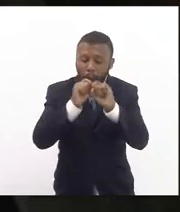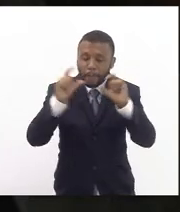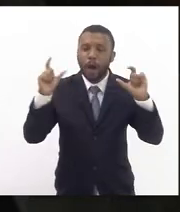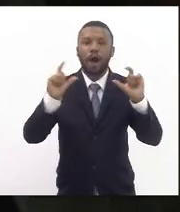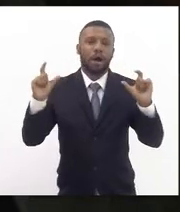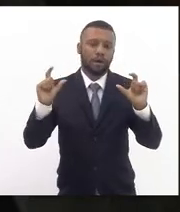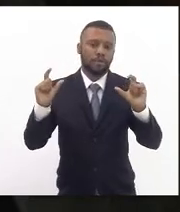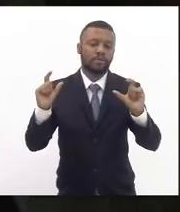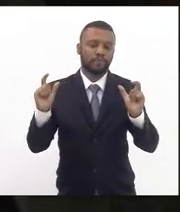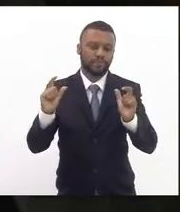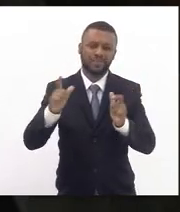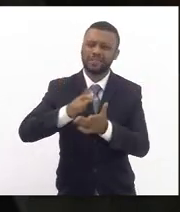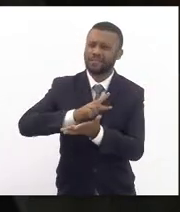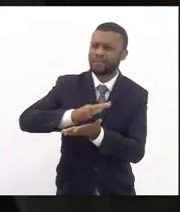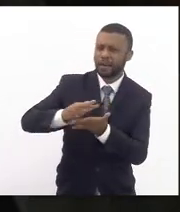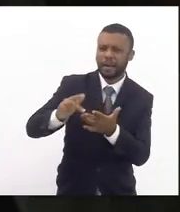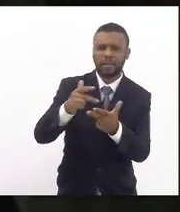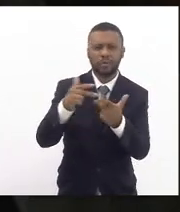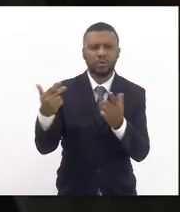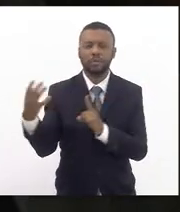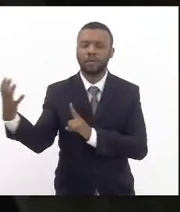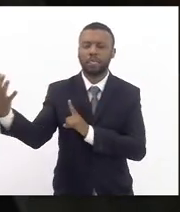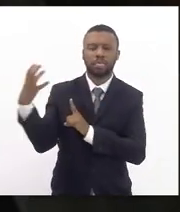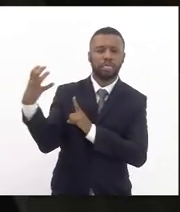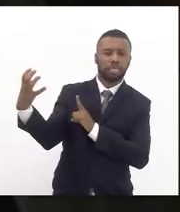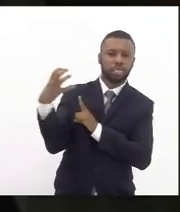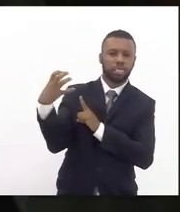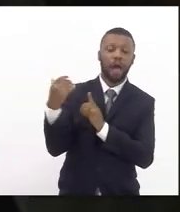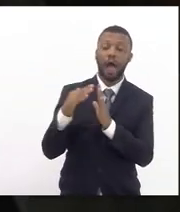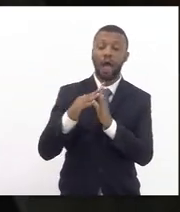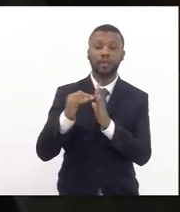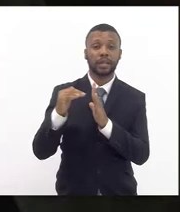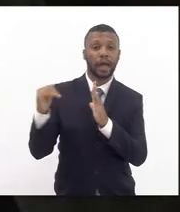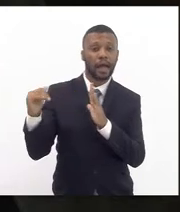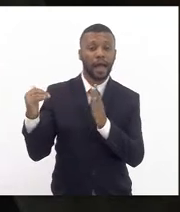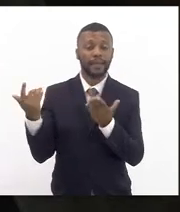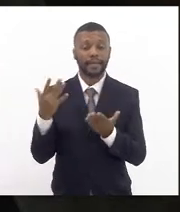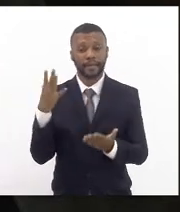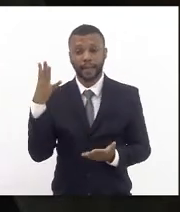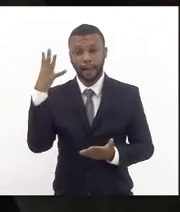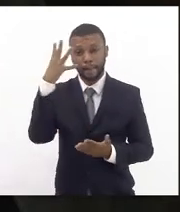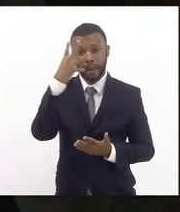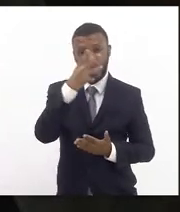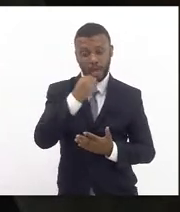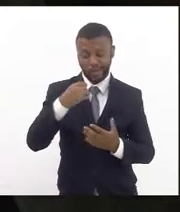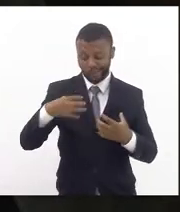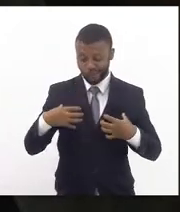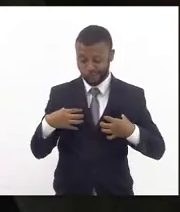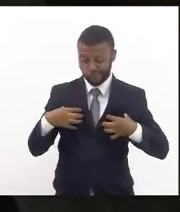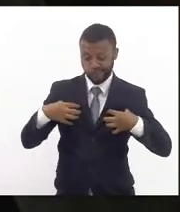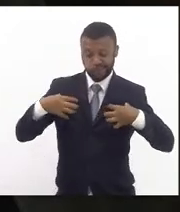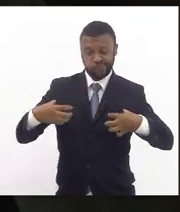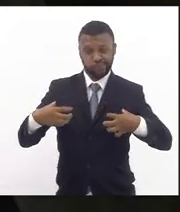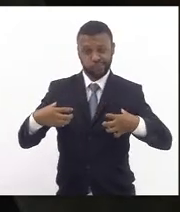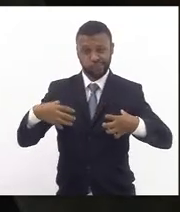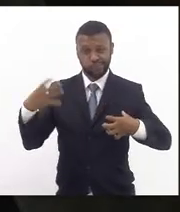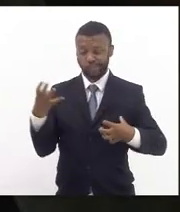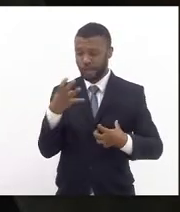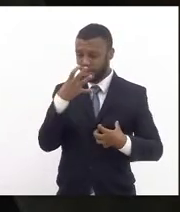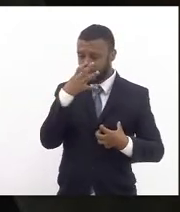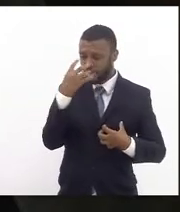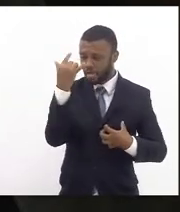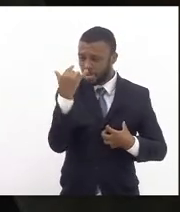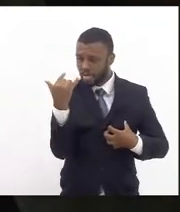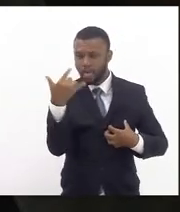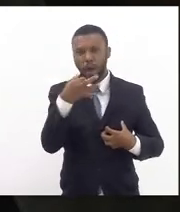de questões, da pressão estética, na questão dos seios volumosos serem considerados